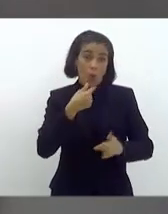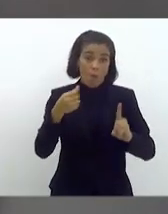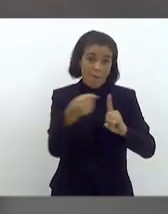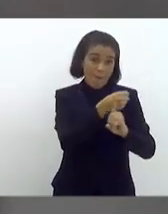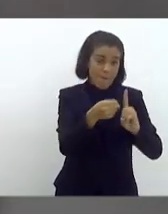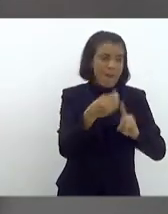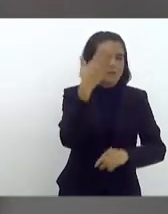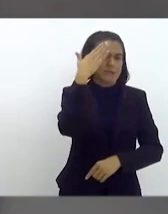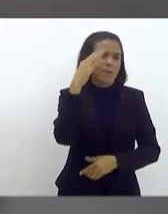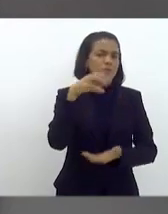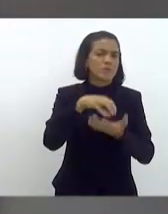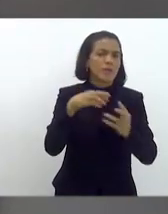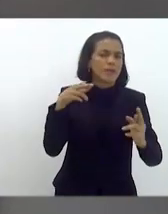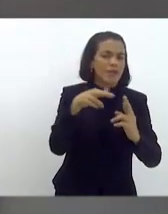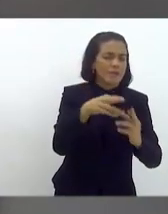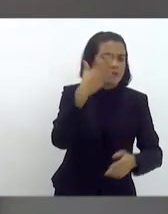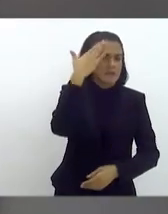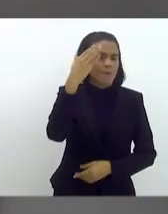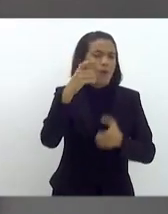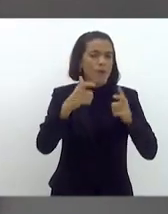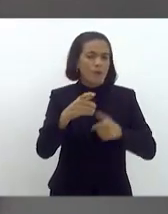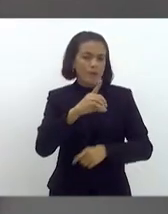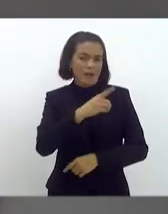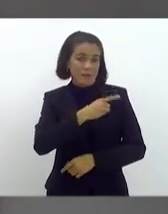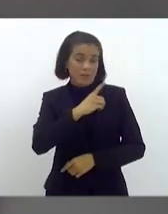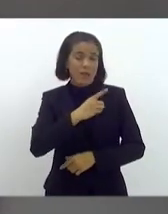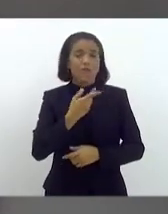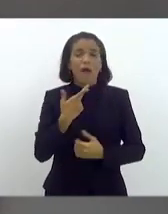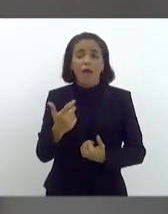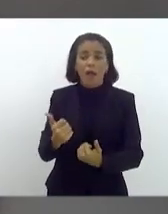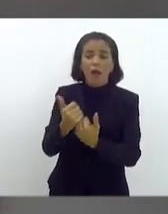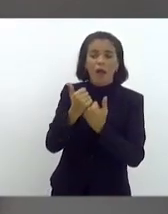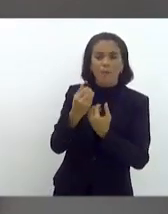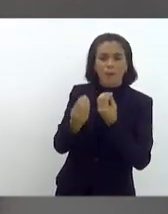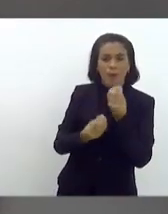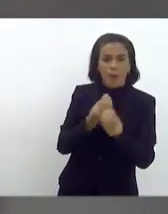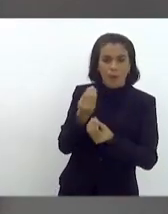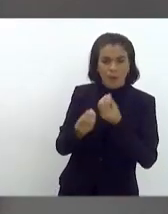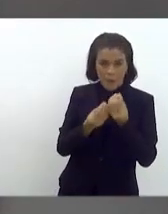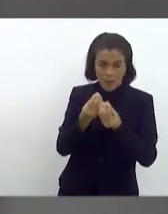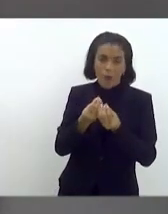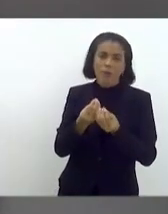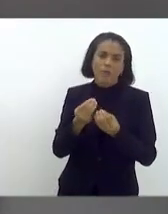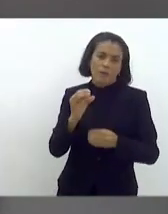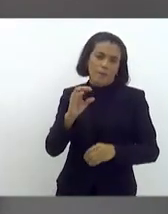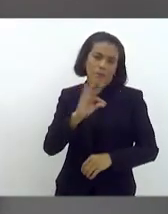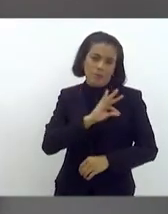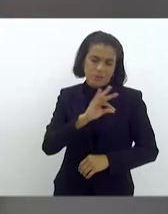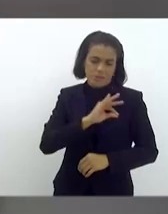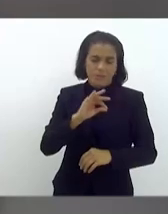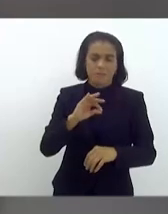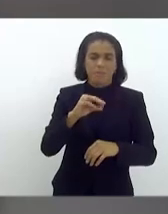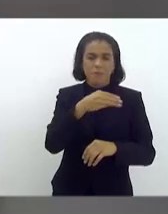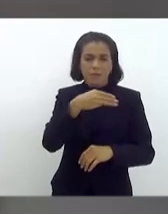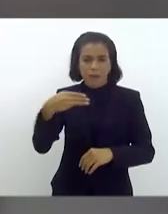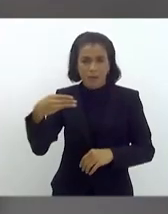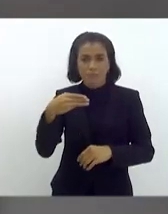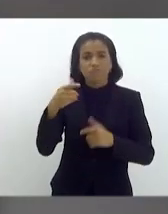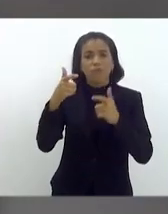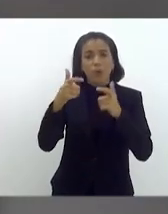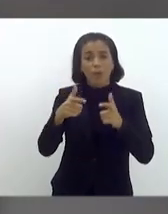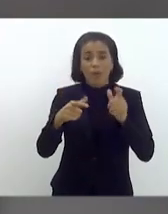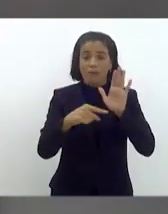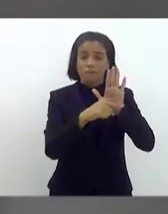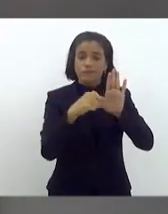onde é o centro de e ela pode buscar o apoio né o atendimento da polícia militar e de outros órgãos através dessa